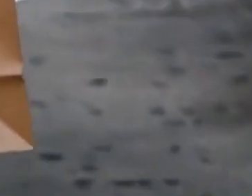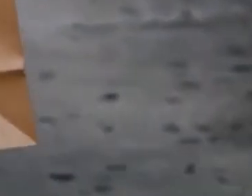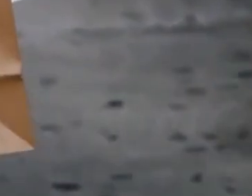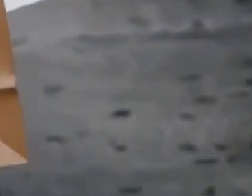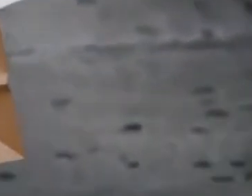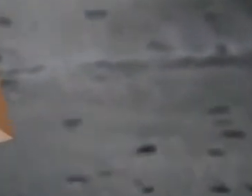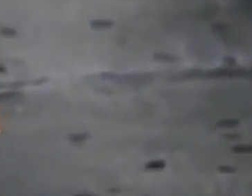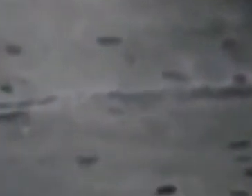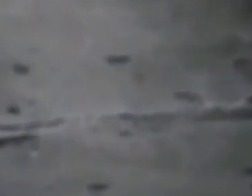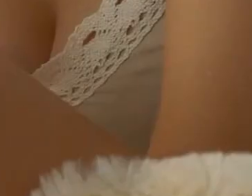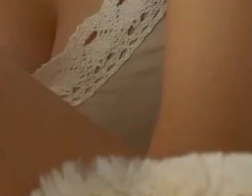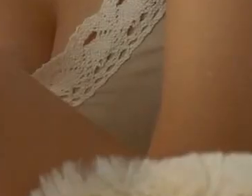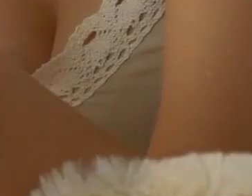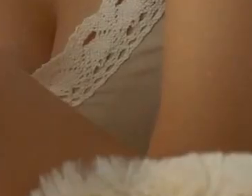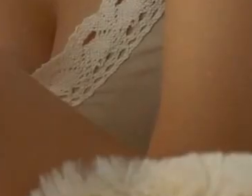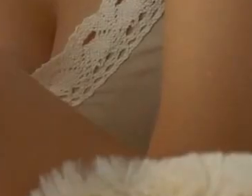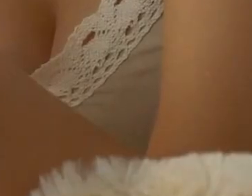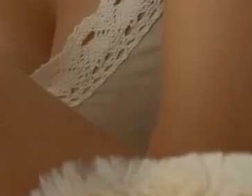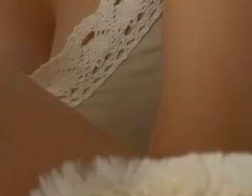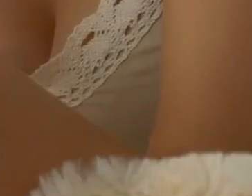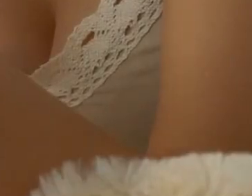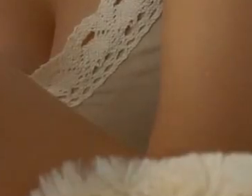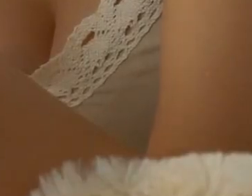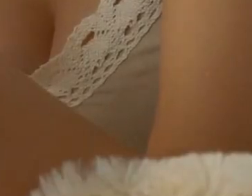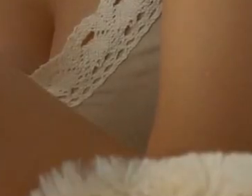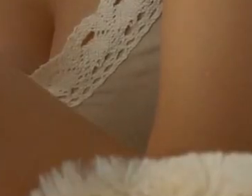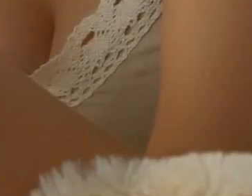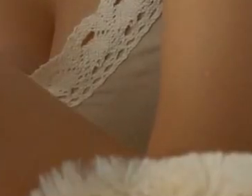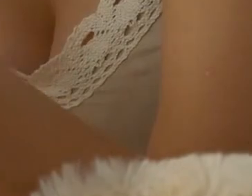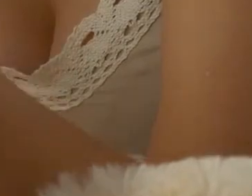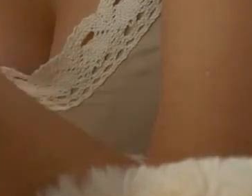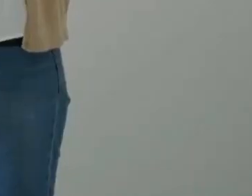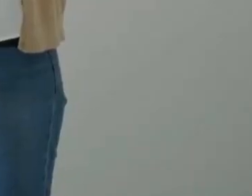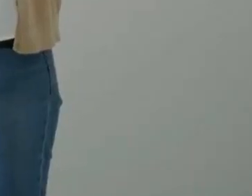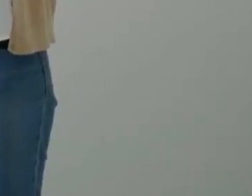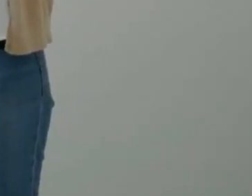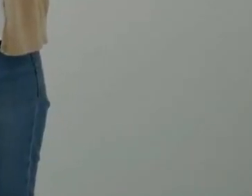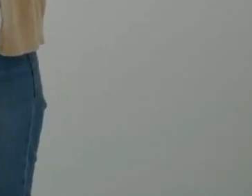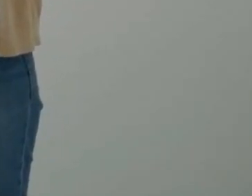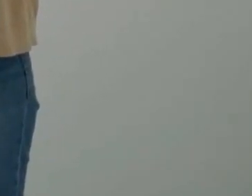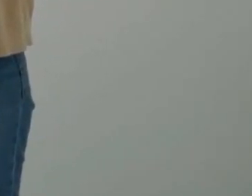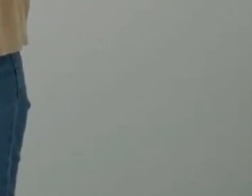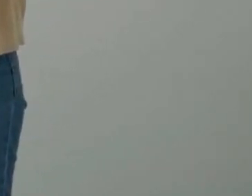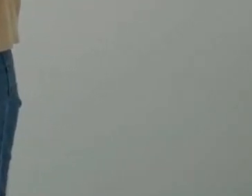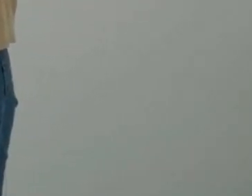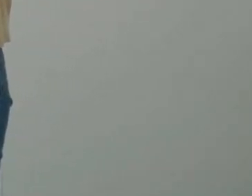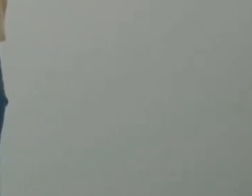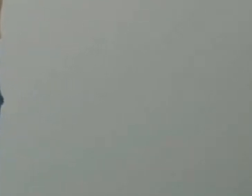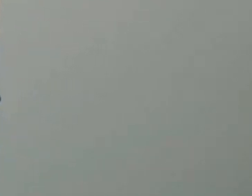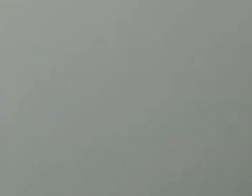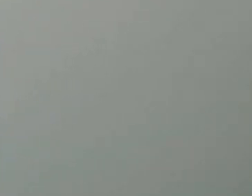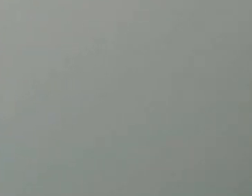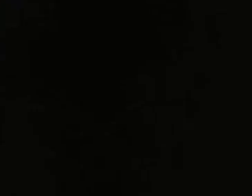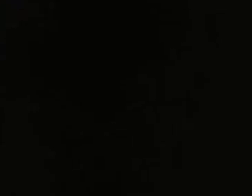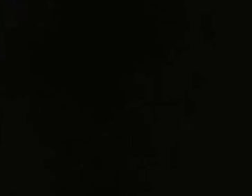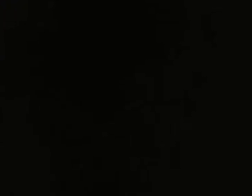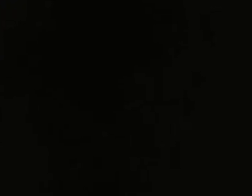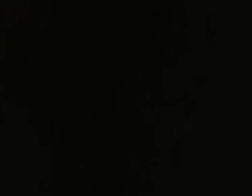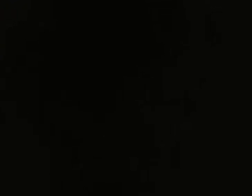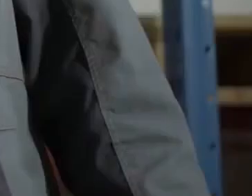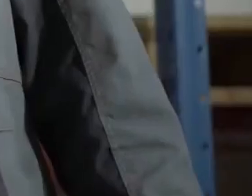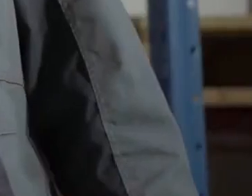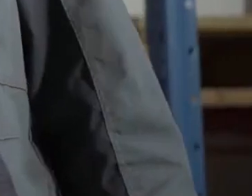por negros, por imigrantes e tantos outros que fazem parte da nossa sociedade. Muito bem, professor Wesley. E é importante, é fundamental,